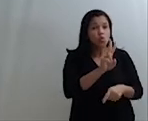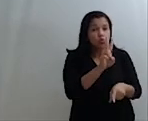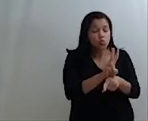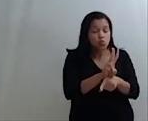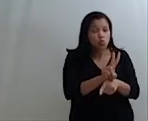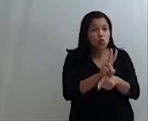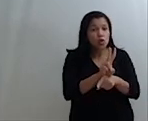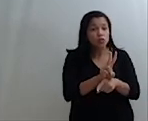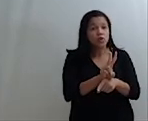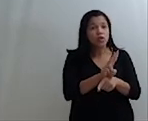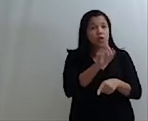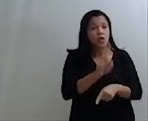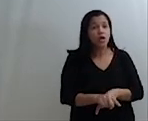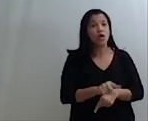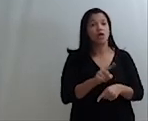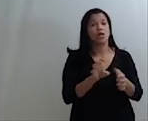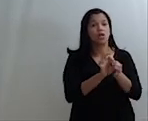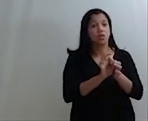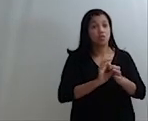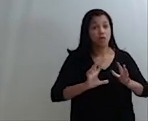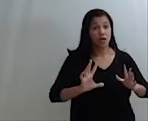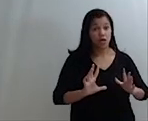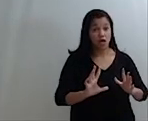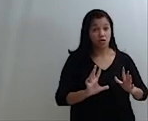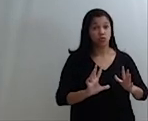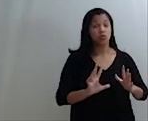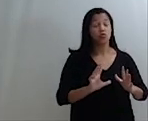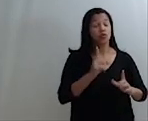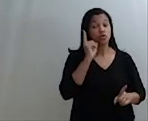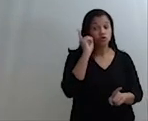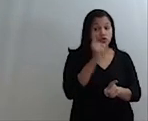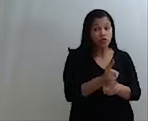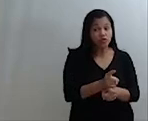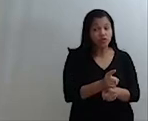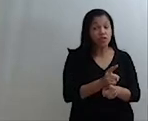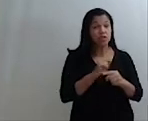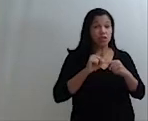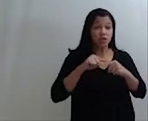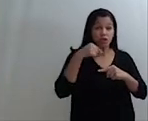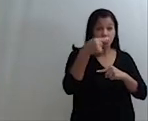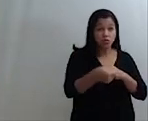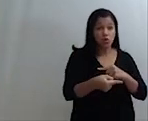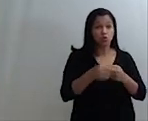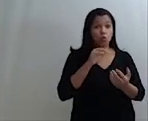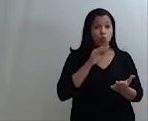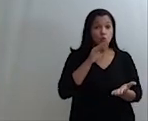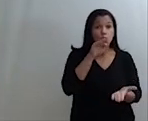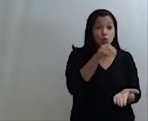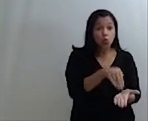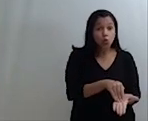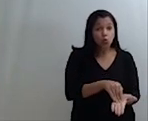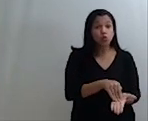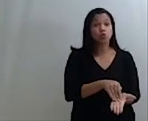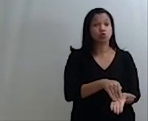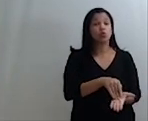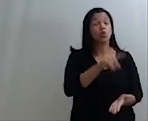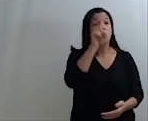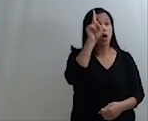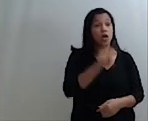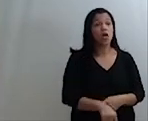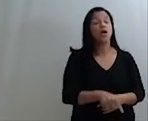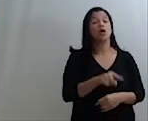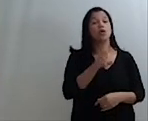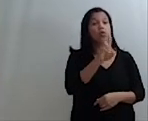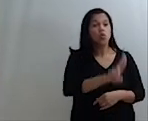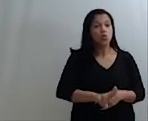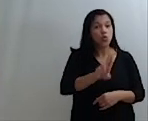libertatis identificado para depois num último momento se verificar se é ou não o caso